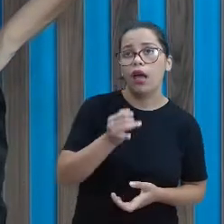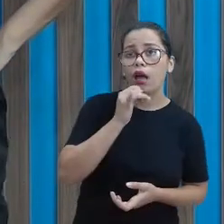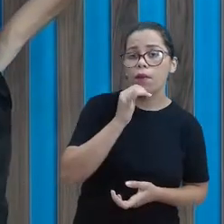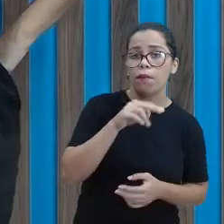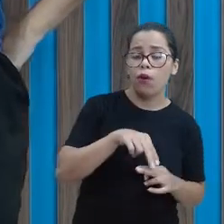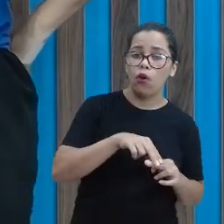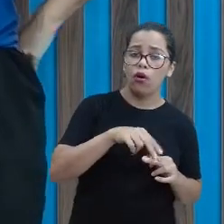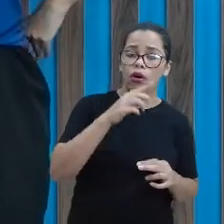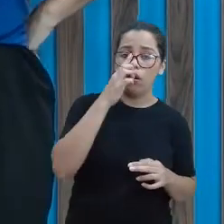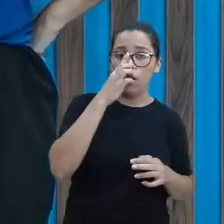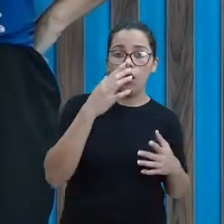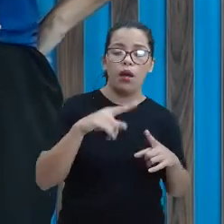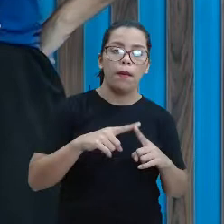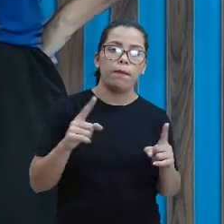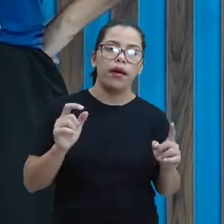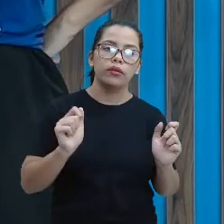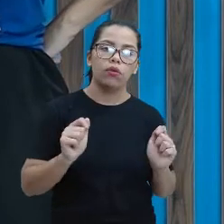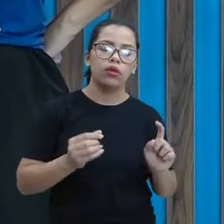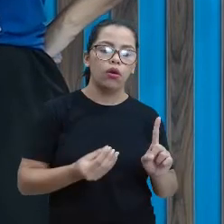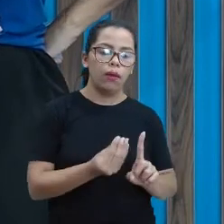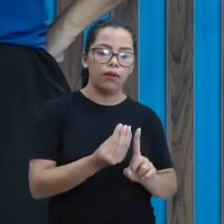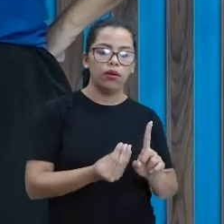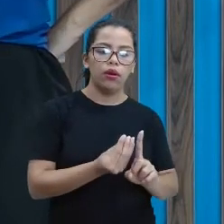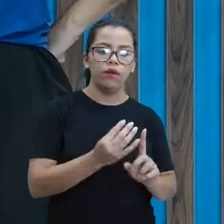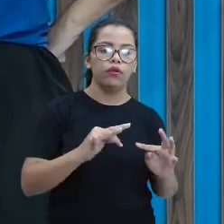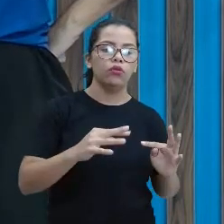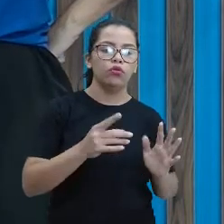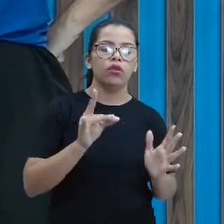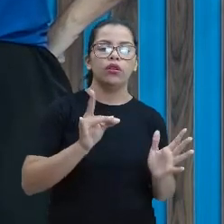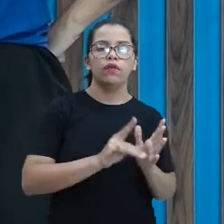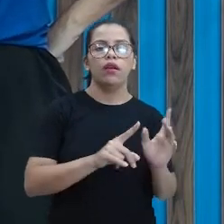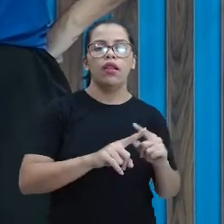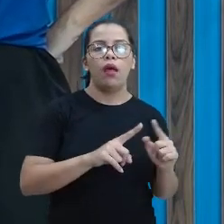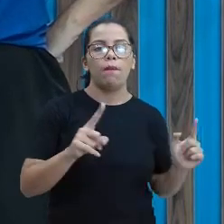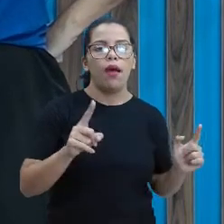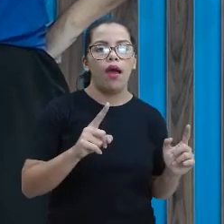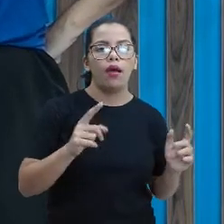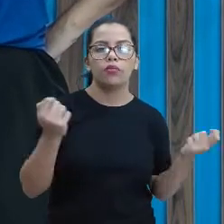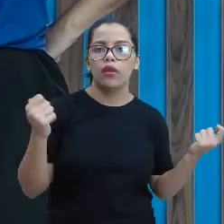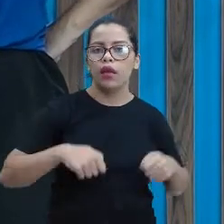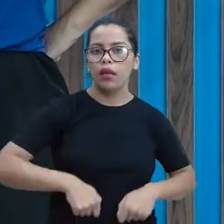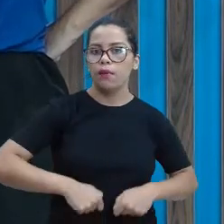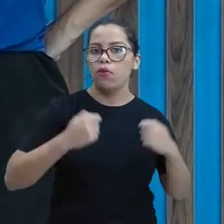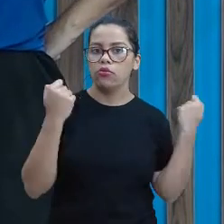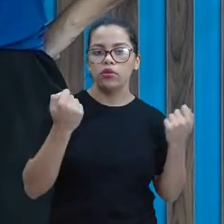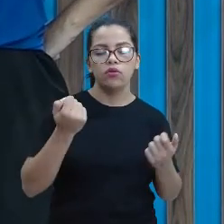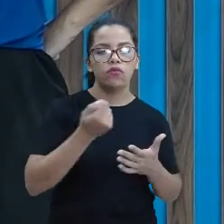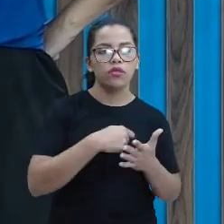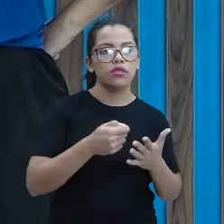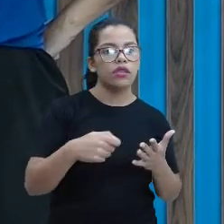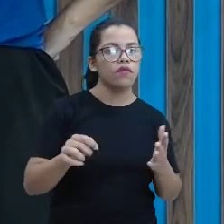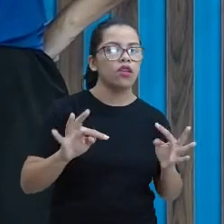se pretenda absolutamente verídica, mas é impossível que se escreva sobre a vida de alguém